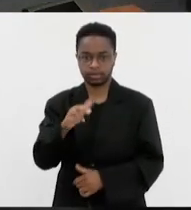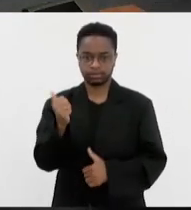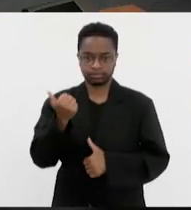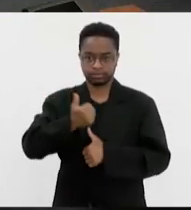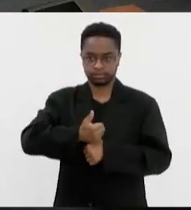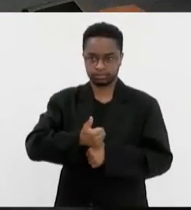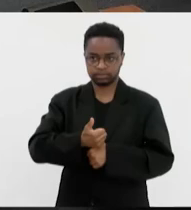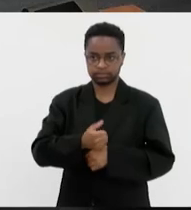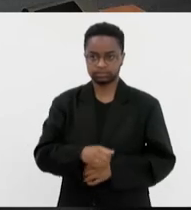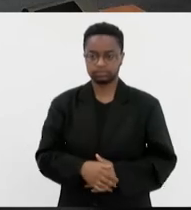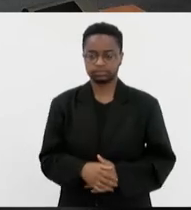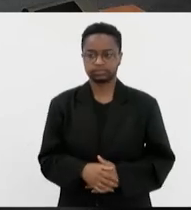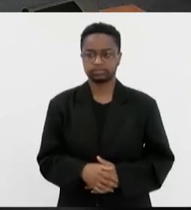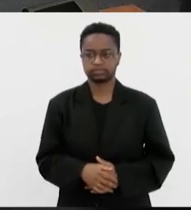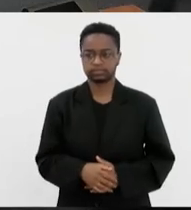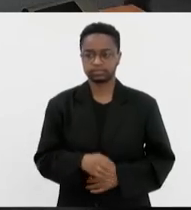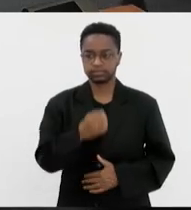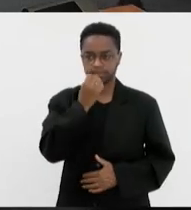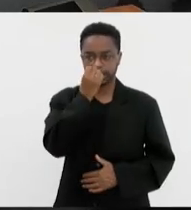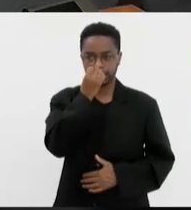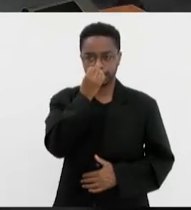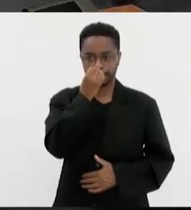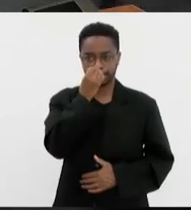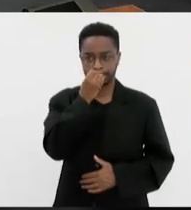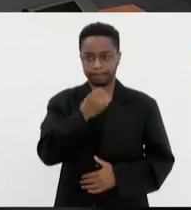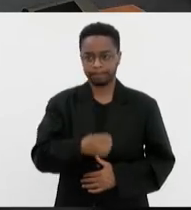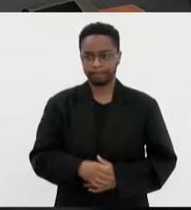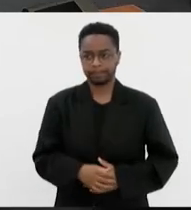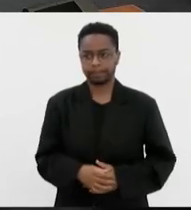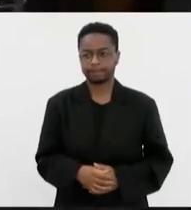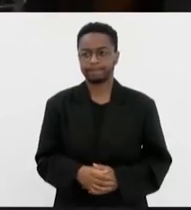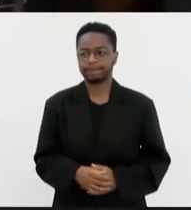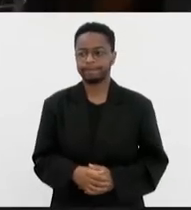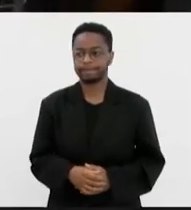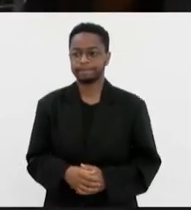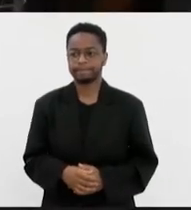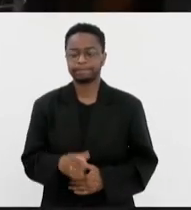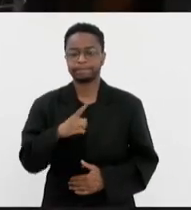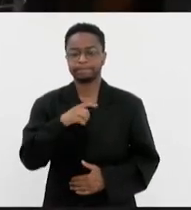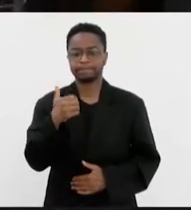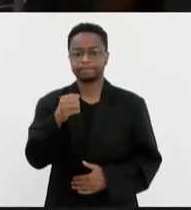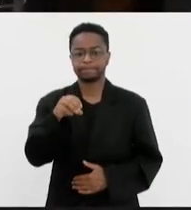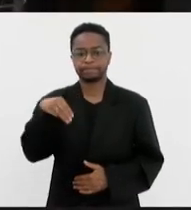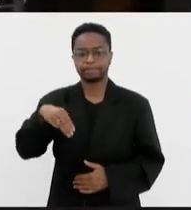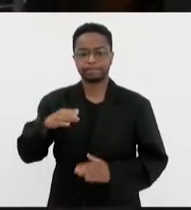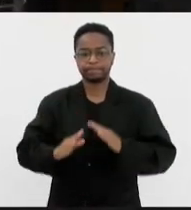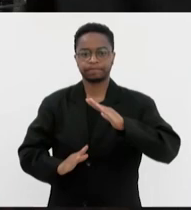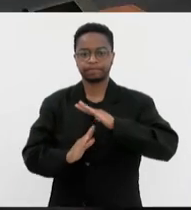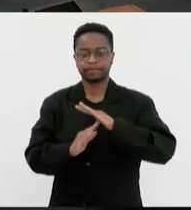do expediente final. Deputado Luiz Paulo, Vossa Excelência dispõe de 10 minutos no tempo regimental.